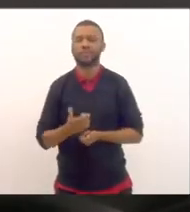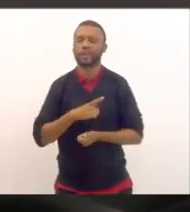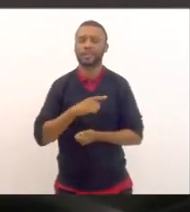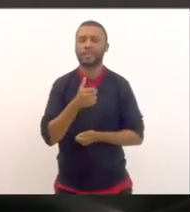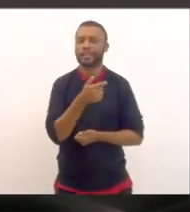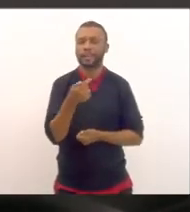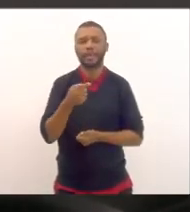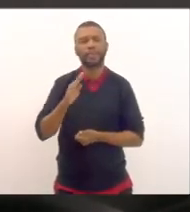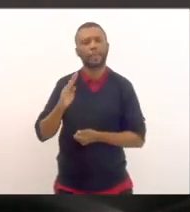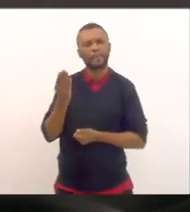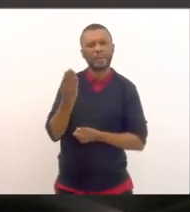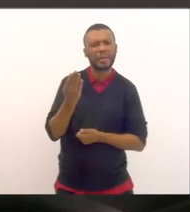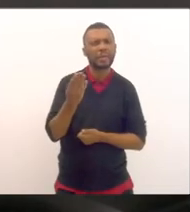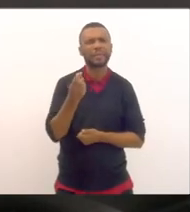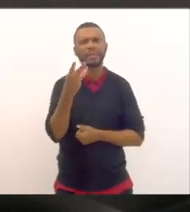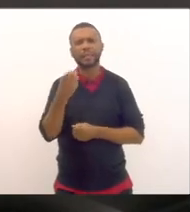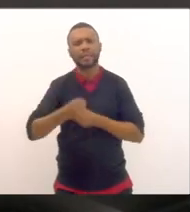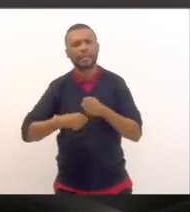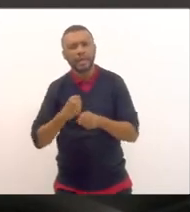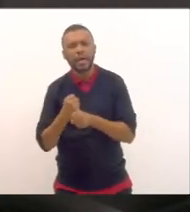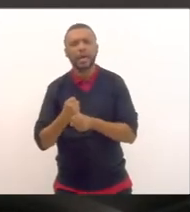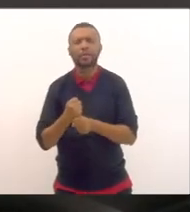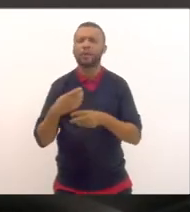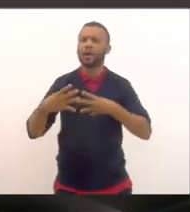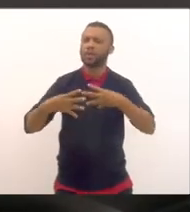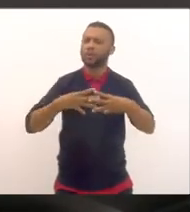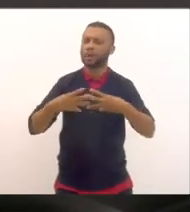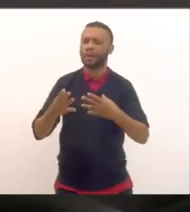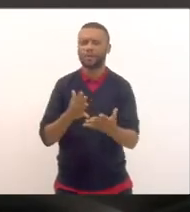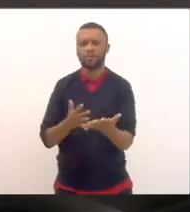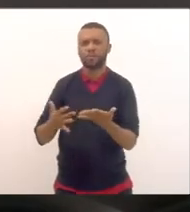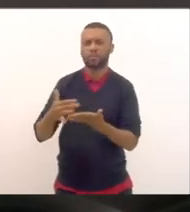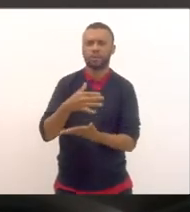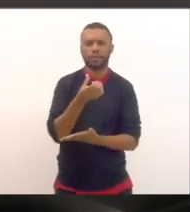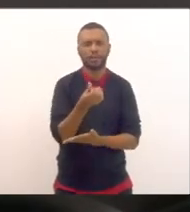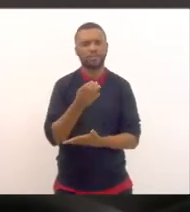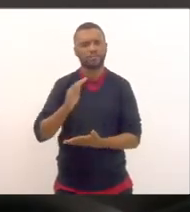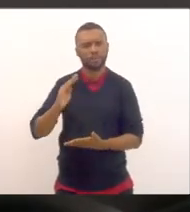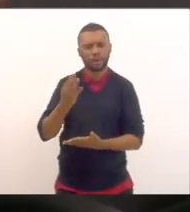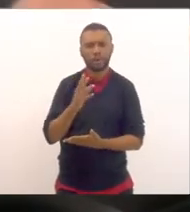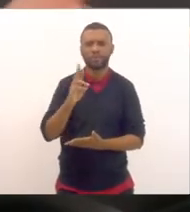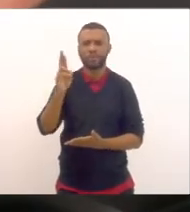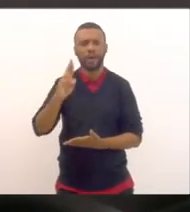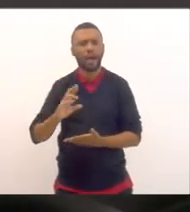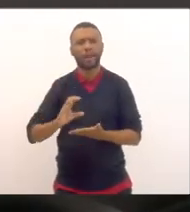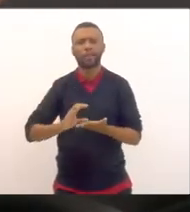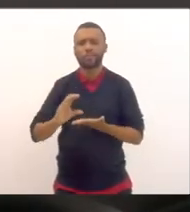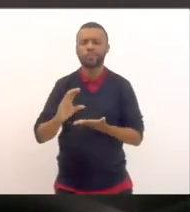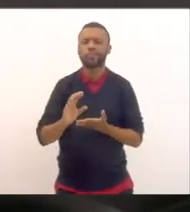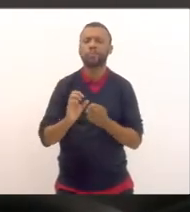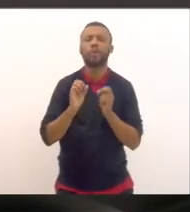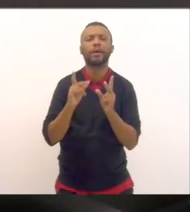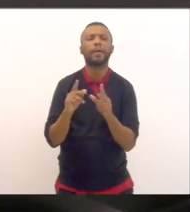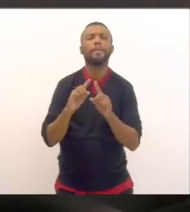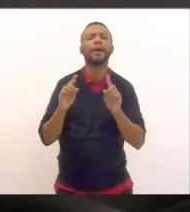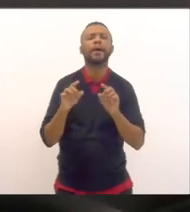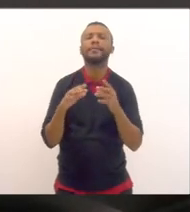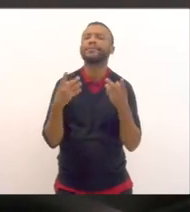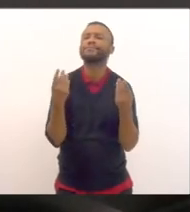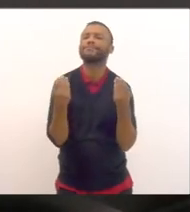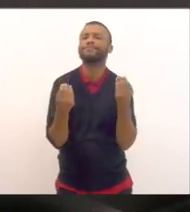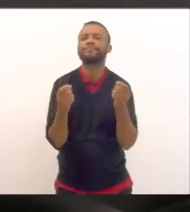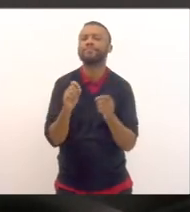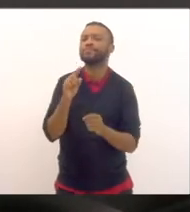17 milhões em três anos que o caixa do Tesouro tem seis bilhões de reais e aí para a